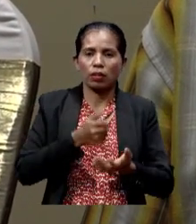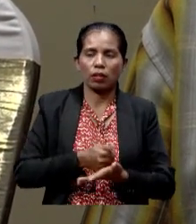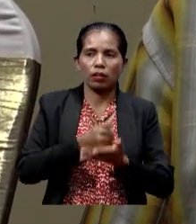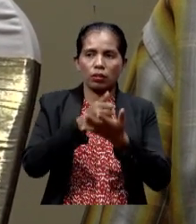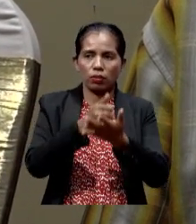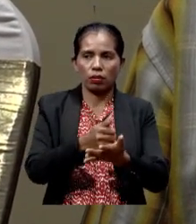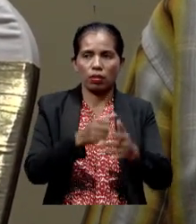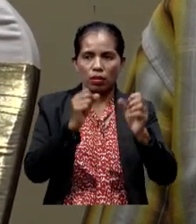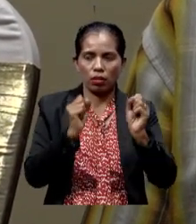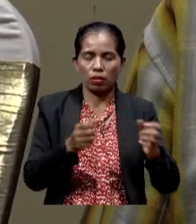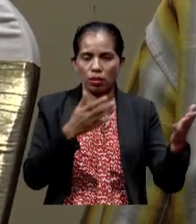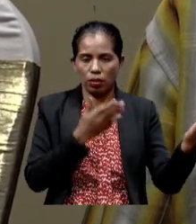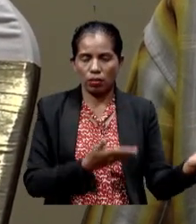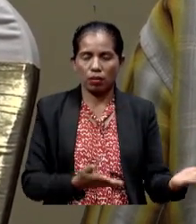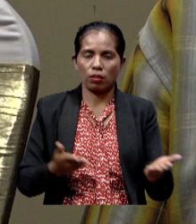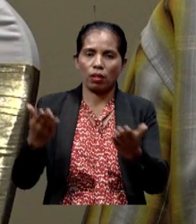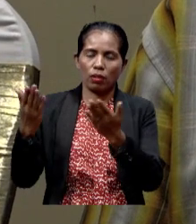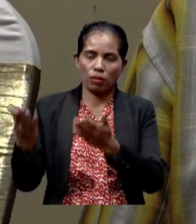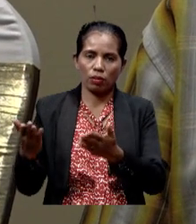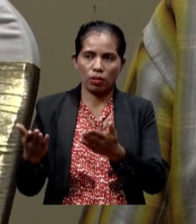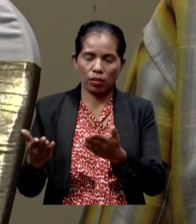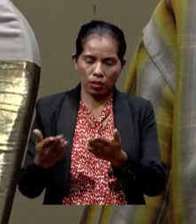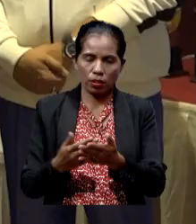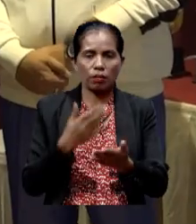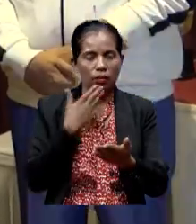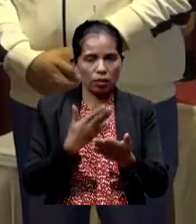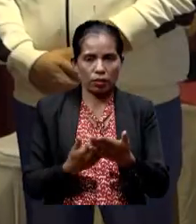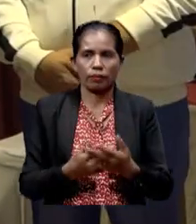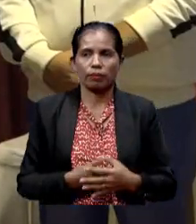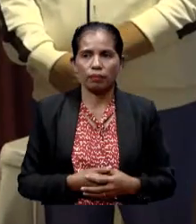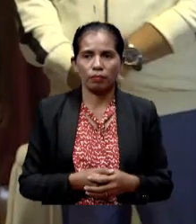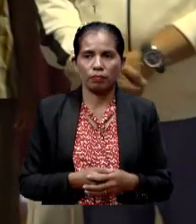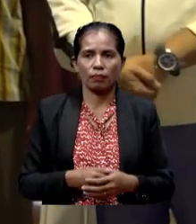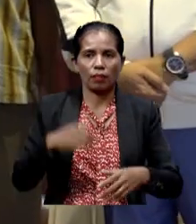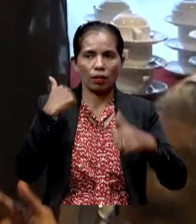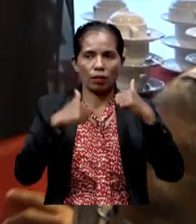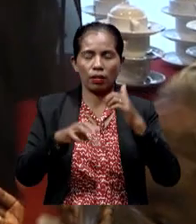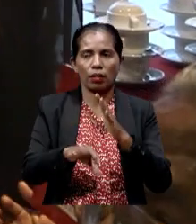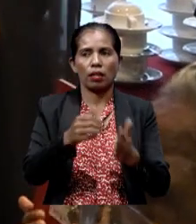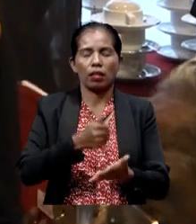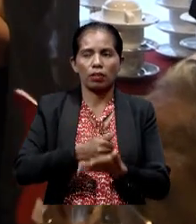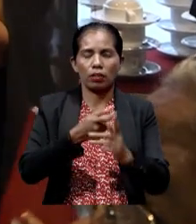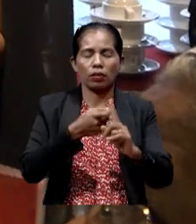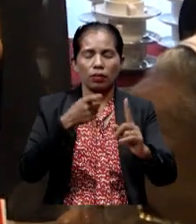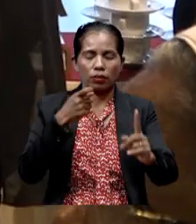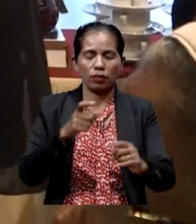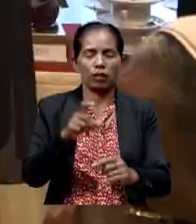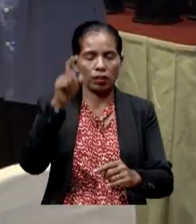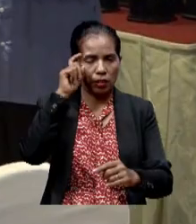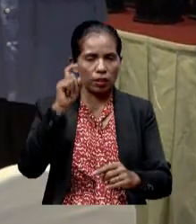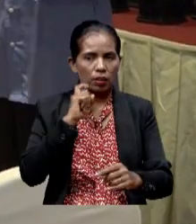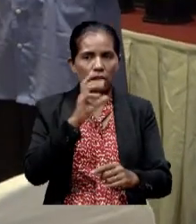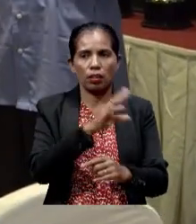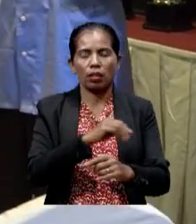também luri iniciativa da né onde é que atividade ini hetan apoi husi líder nasional Kaira Lassanana Guzmão,